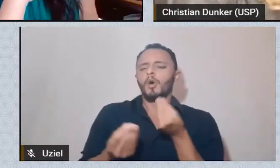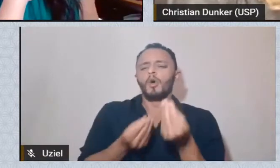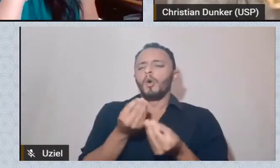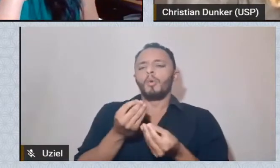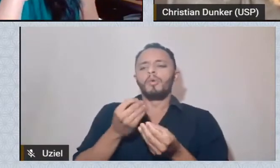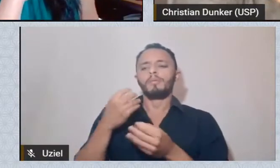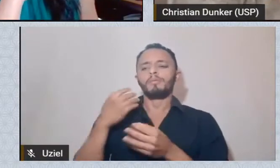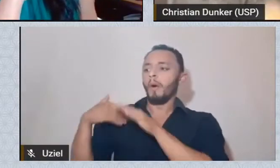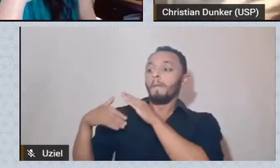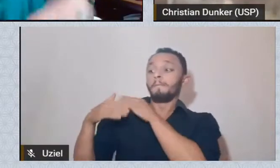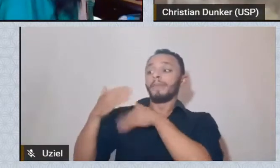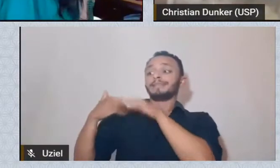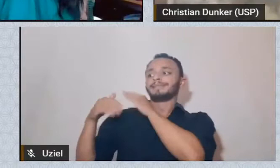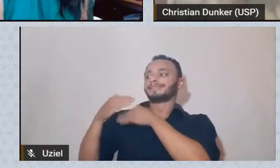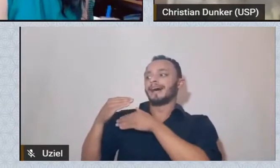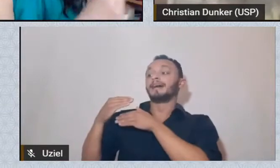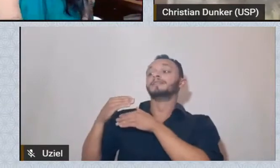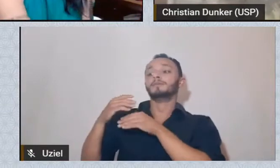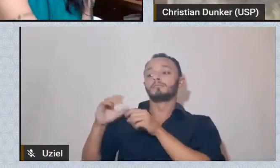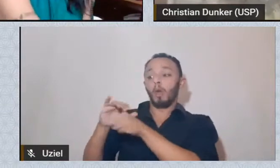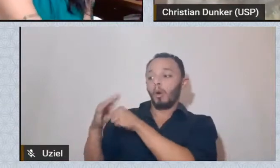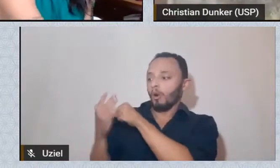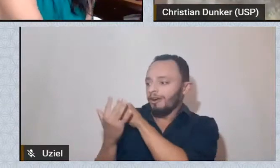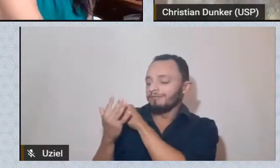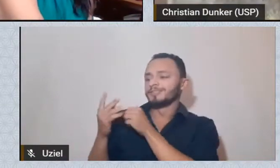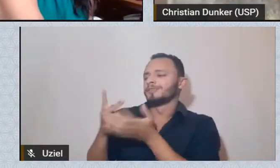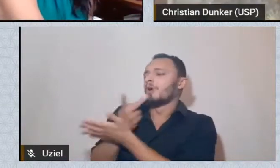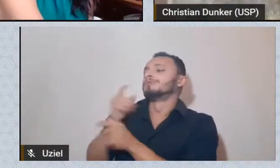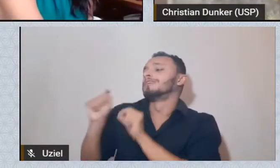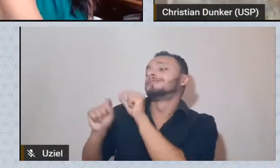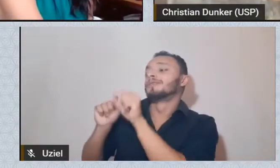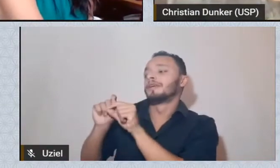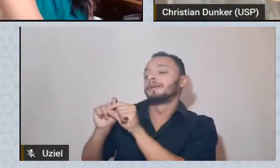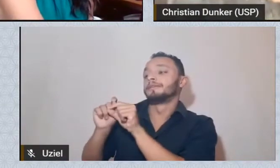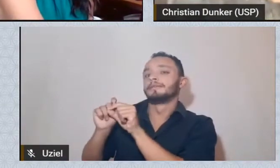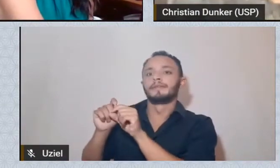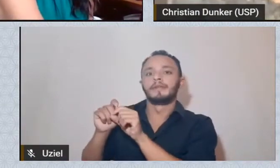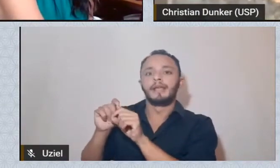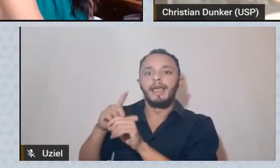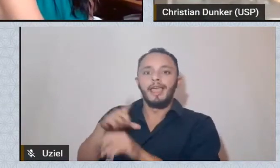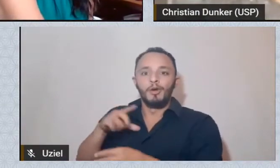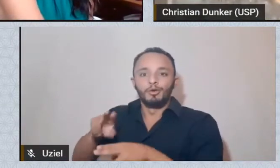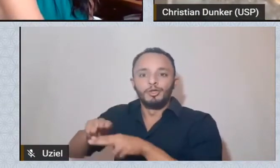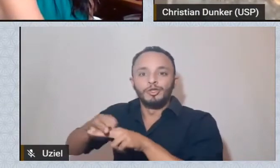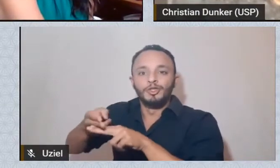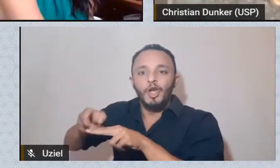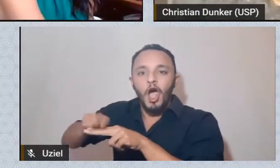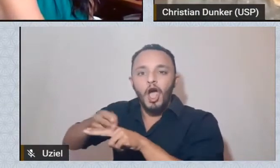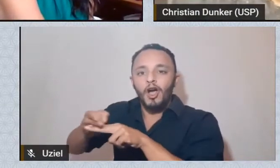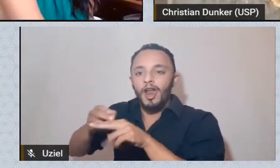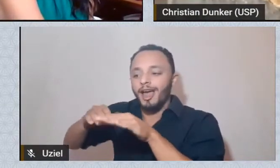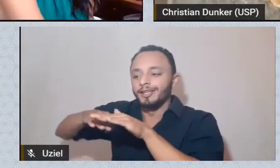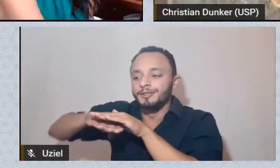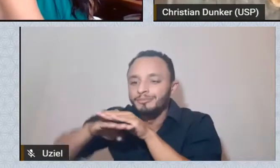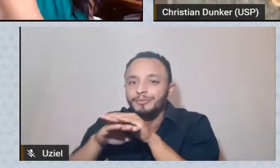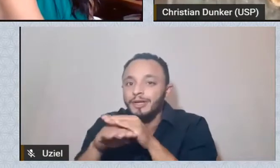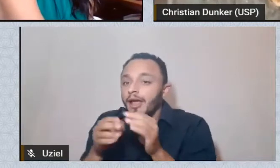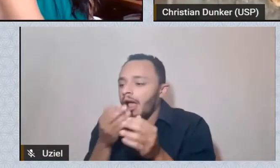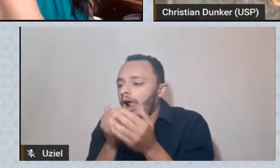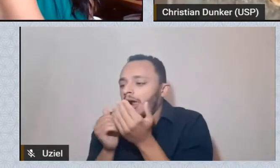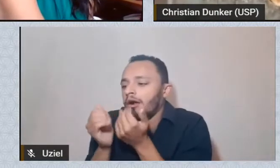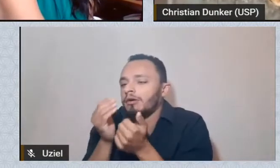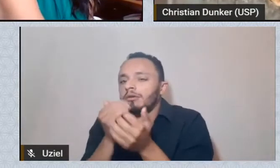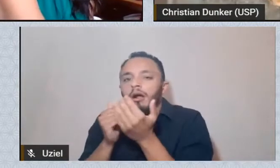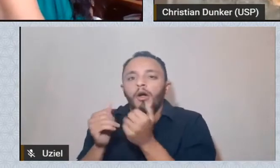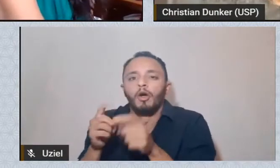Né? Você vai dizer, eu peguei aquela minha caixa de chocolates e fui para debaixo do cobertor e fiquei